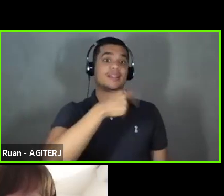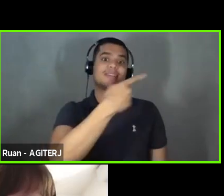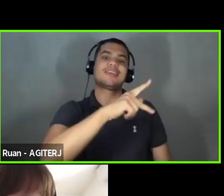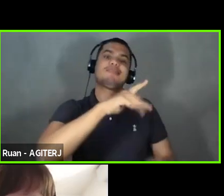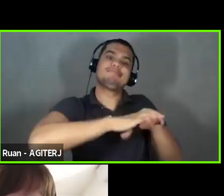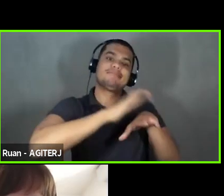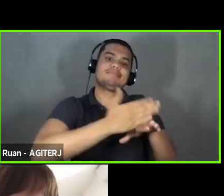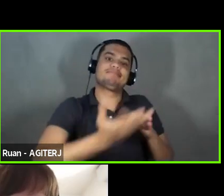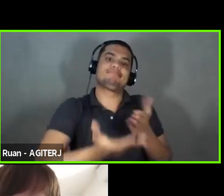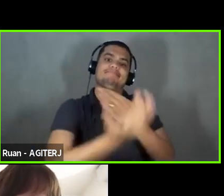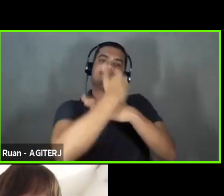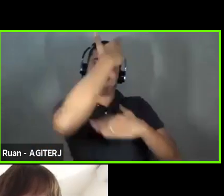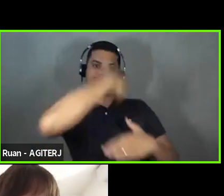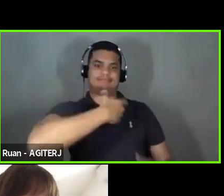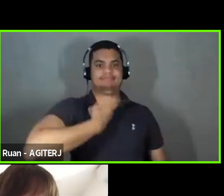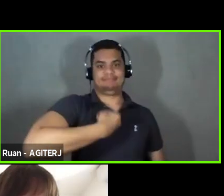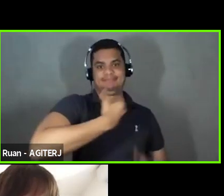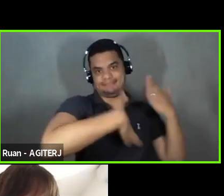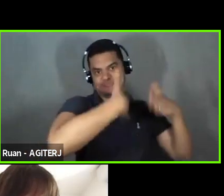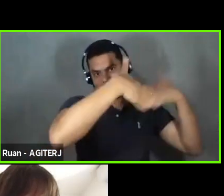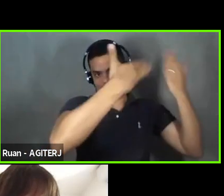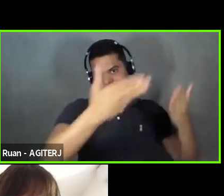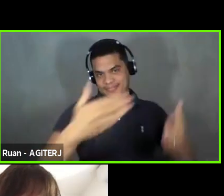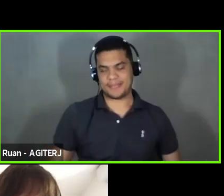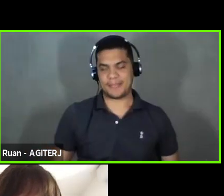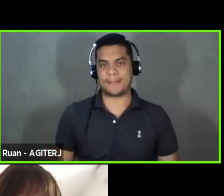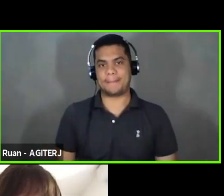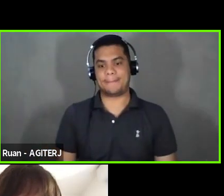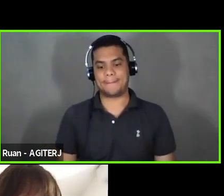benefício próprio, né?